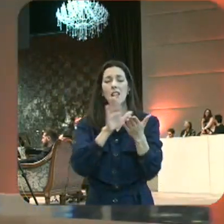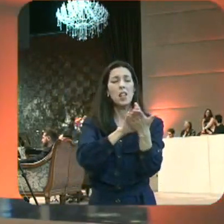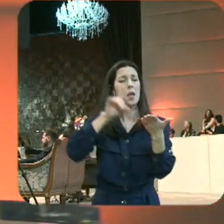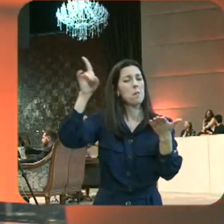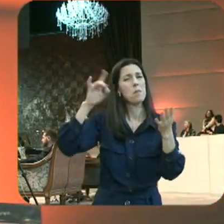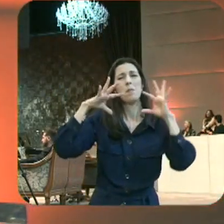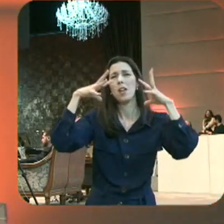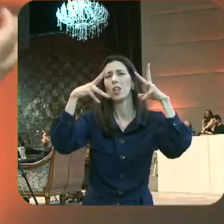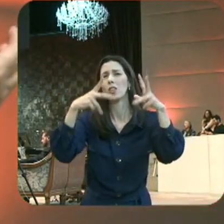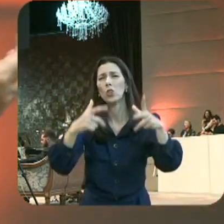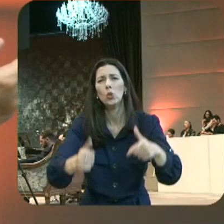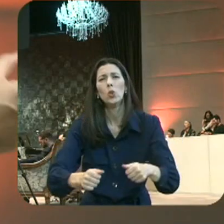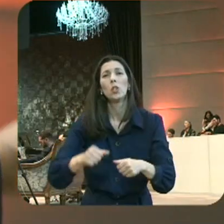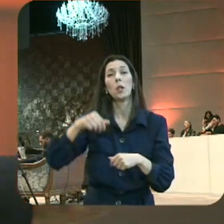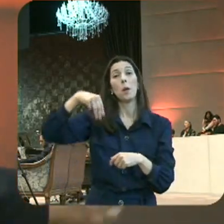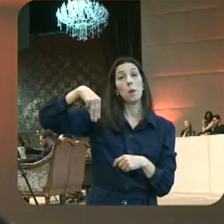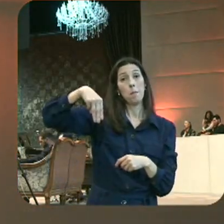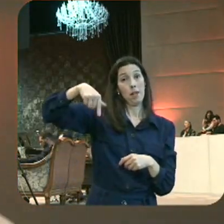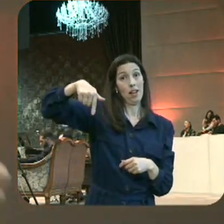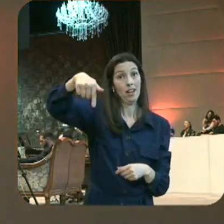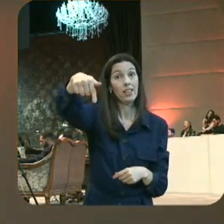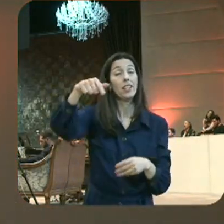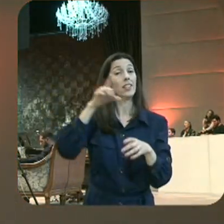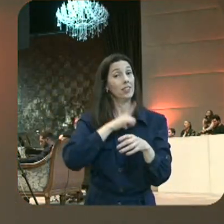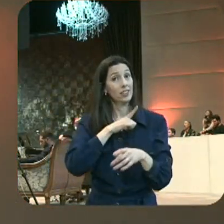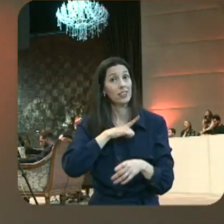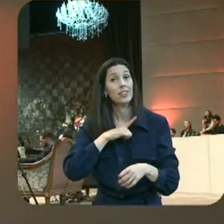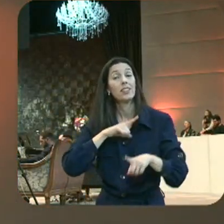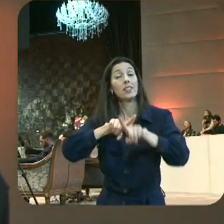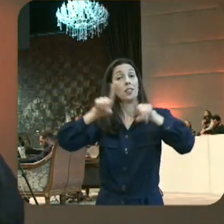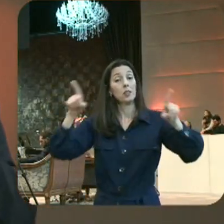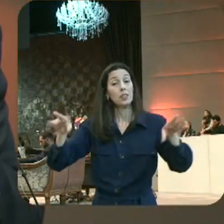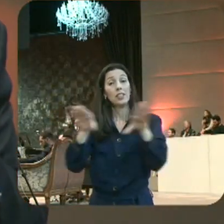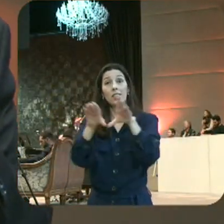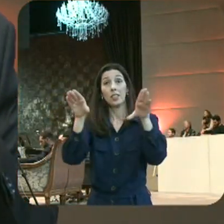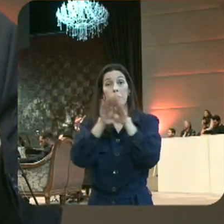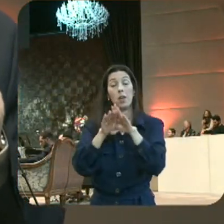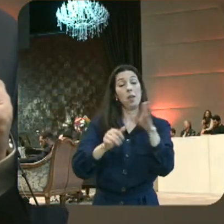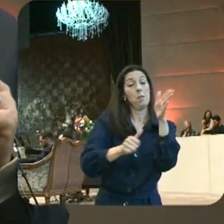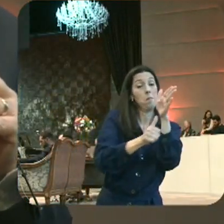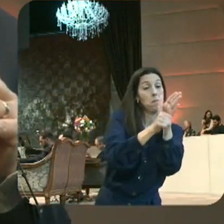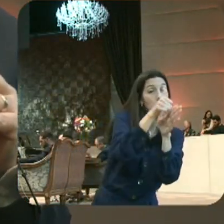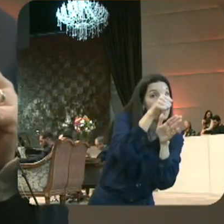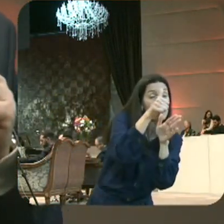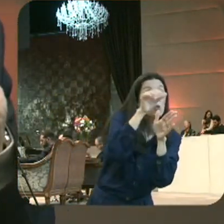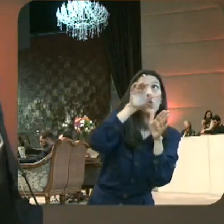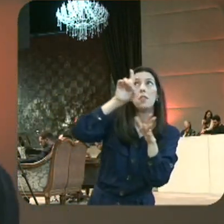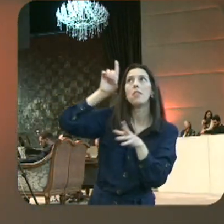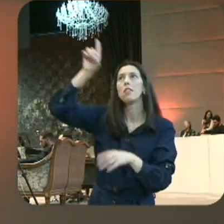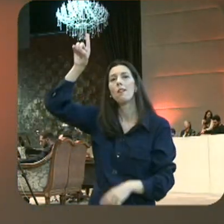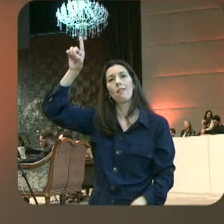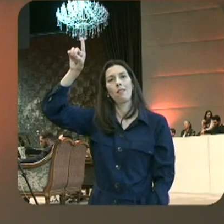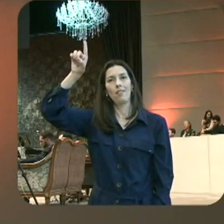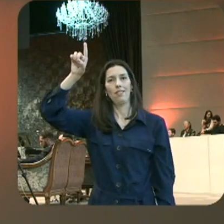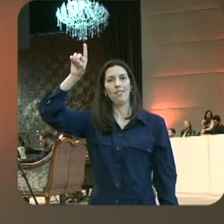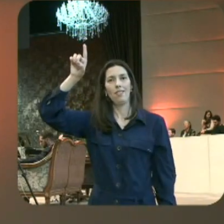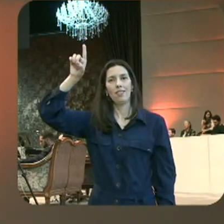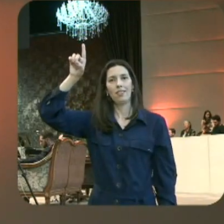inteira, porque esse é um princípio que percorre a Bíblia toda. Primeiro, Deus.